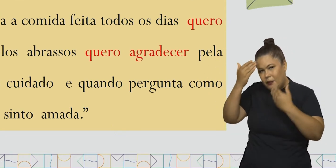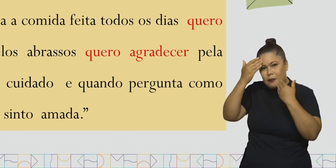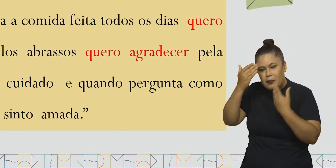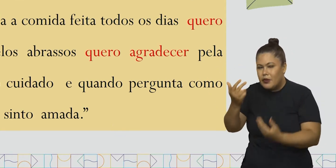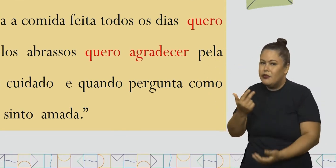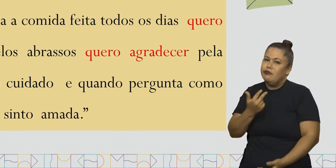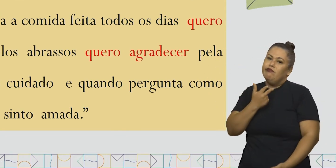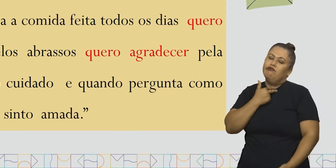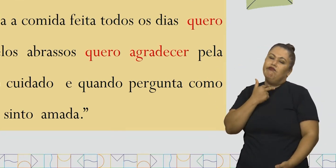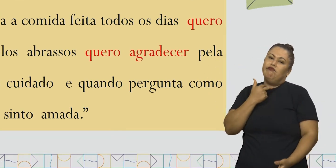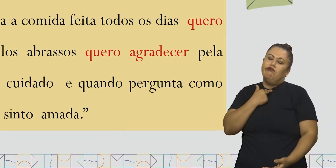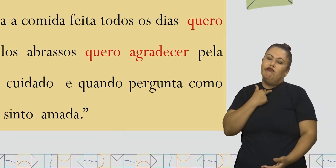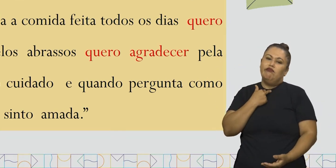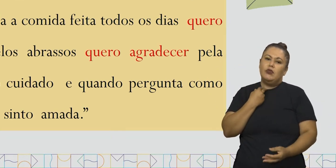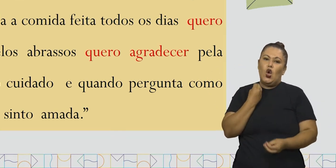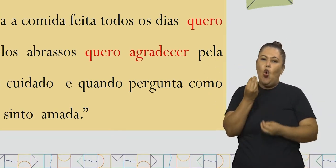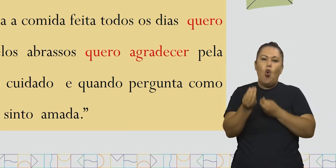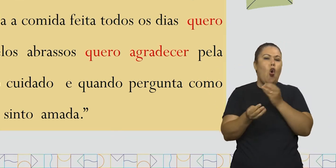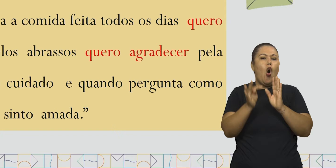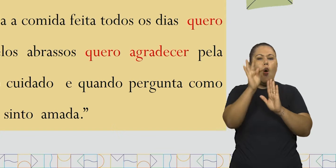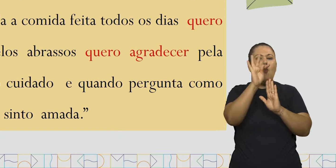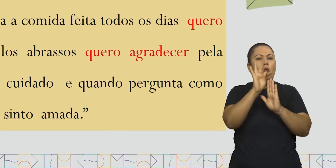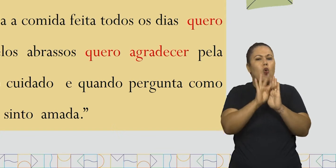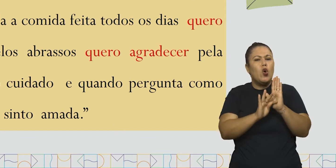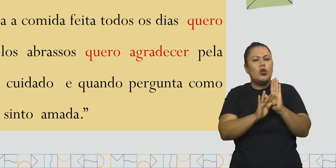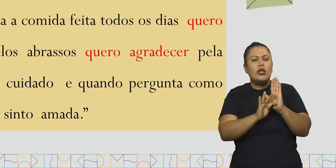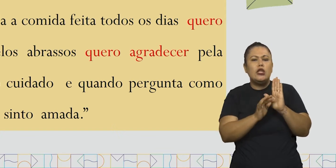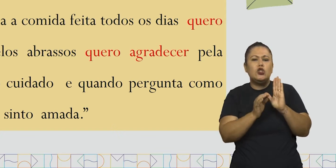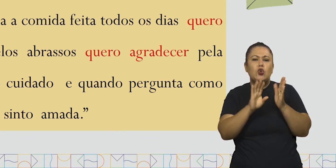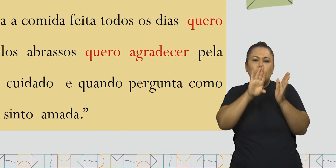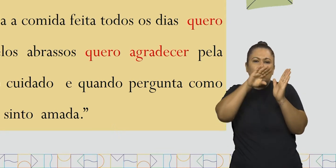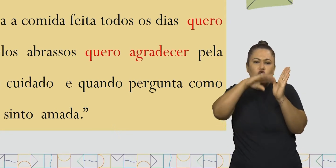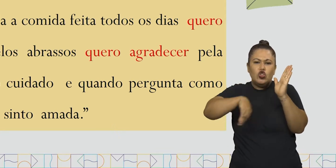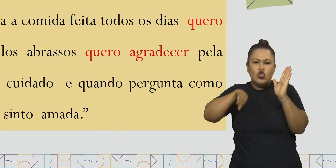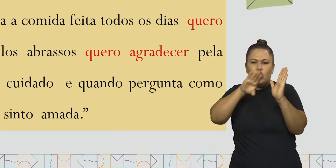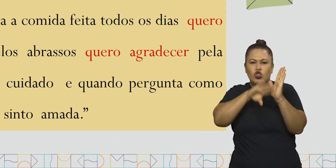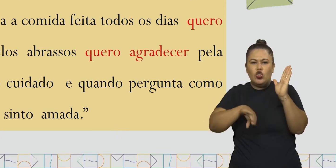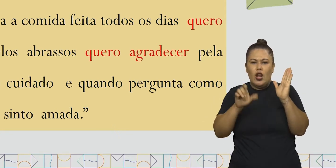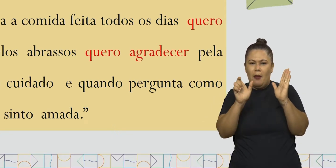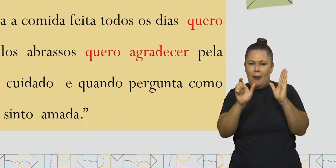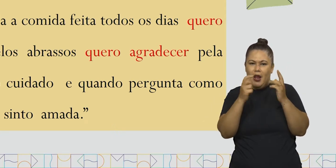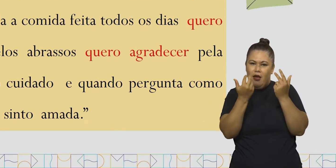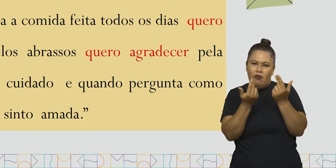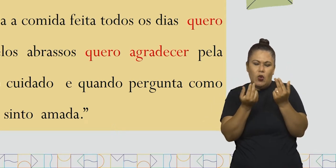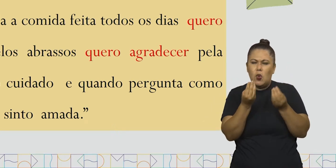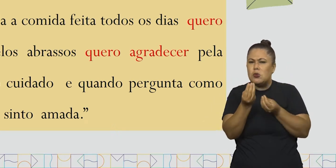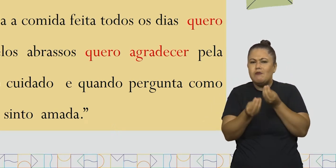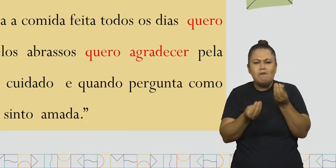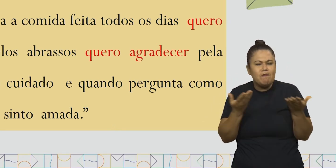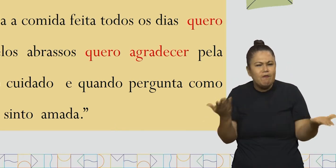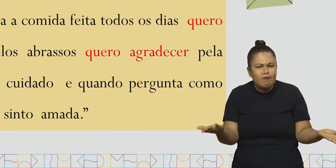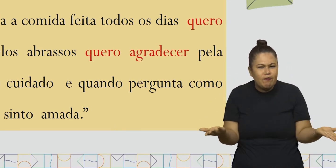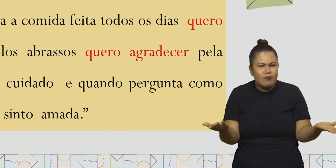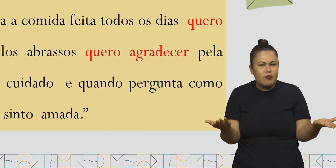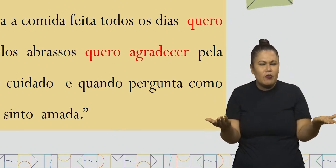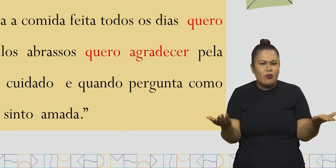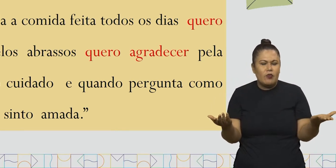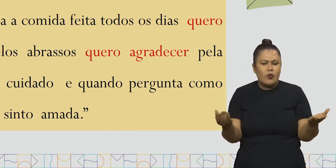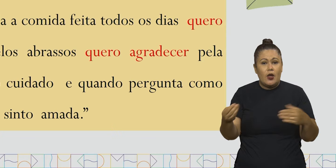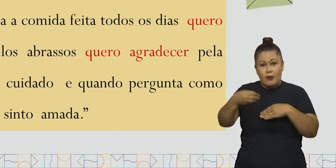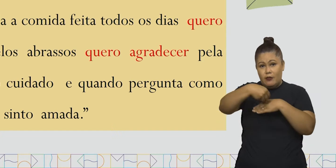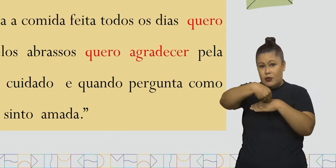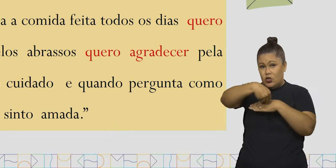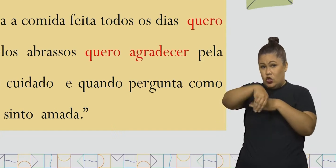acontecer. E como ficaria o texto sem essas repetições? De que forma poderíamos fazer?